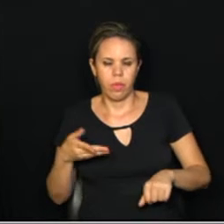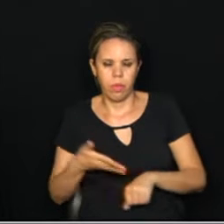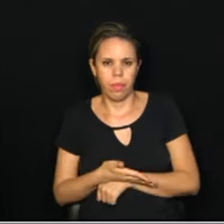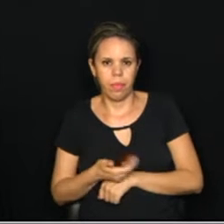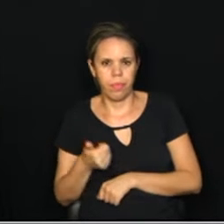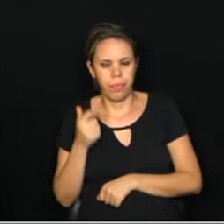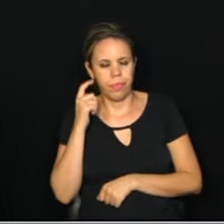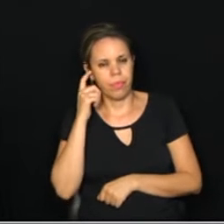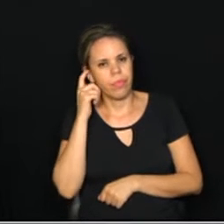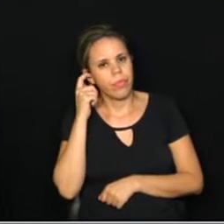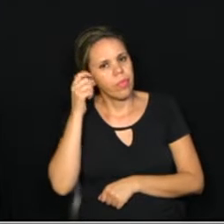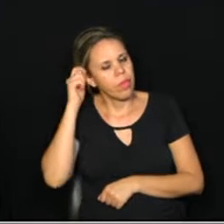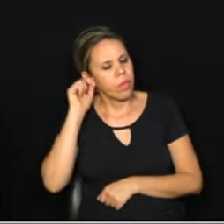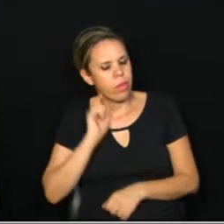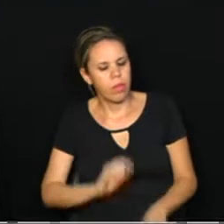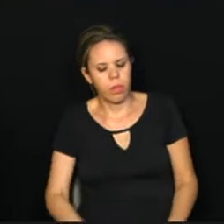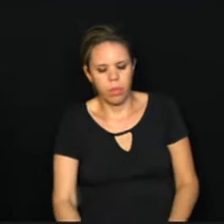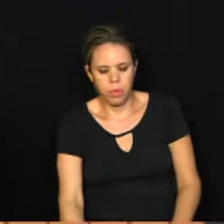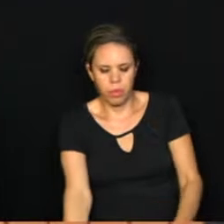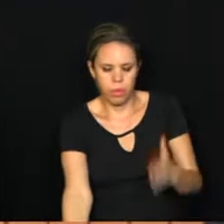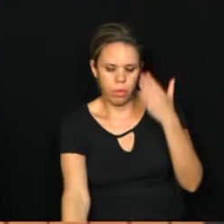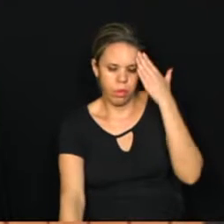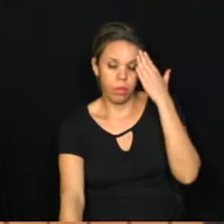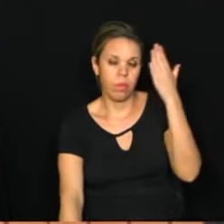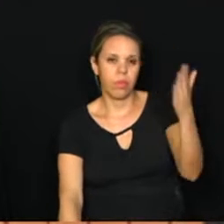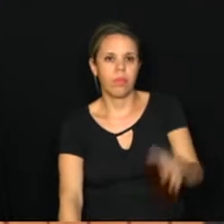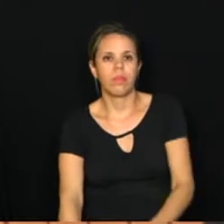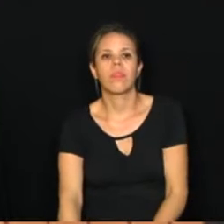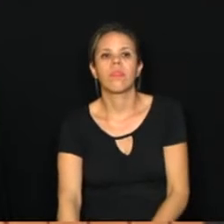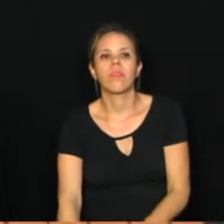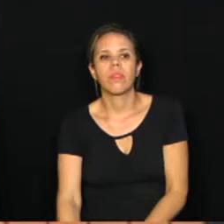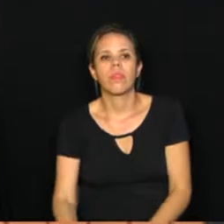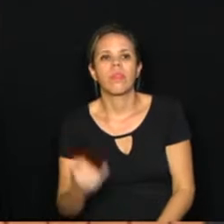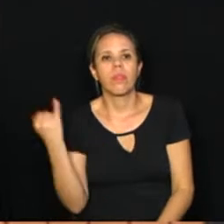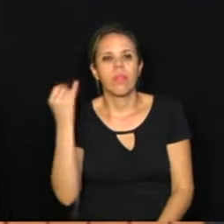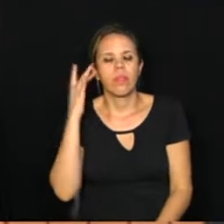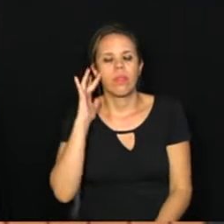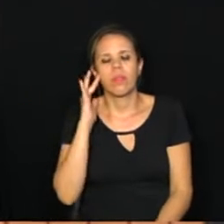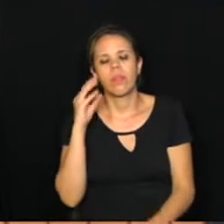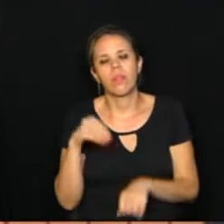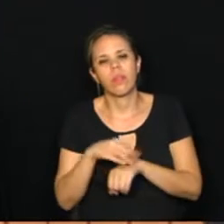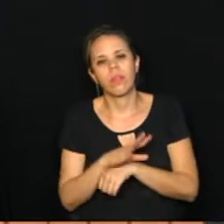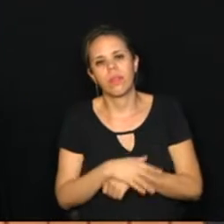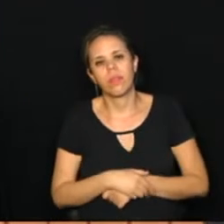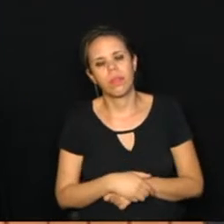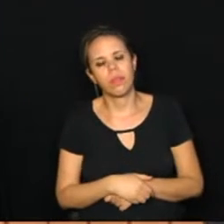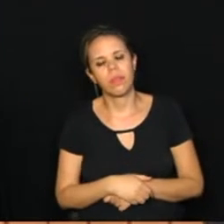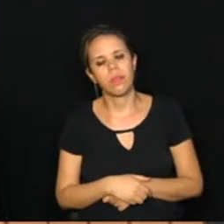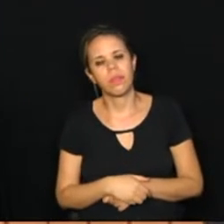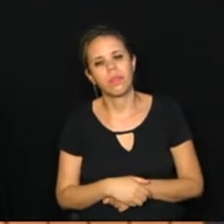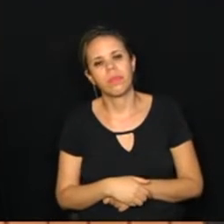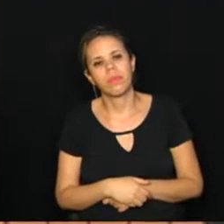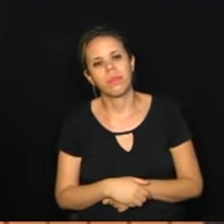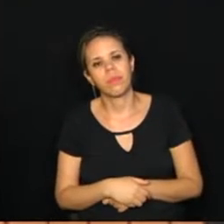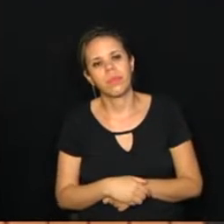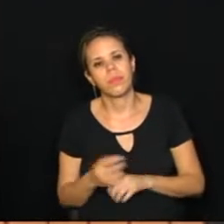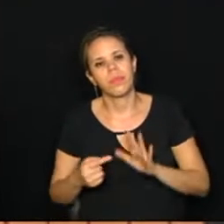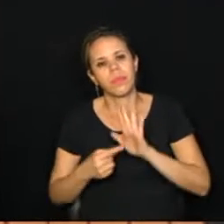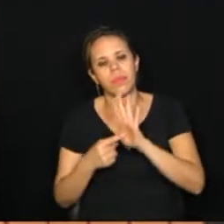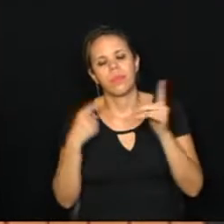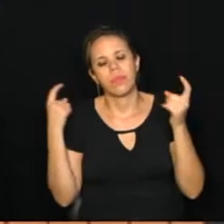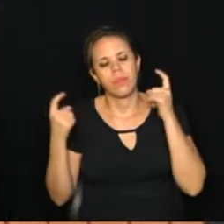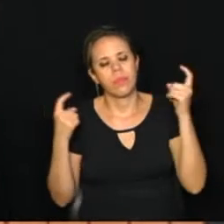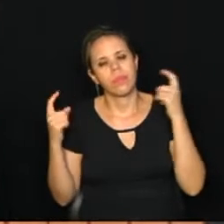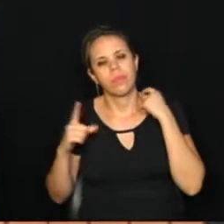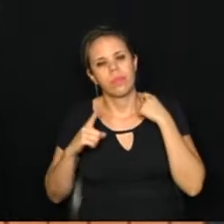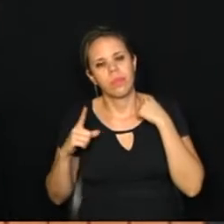bom? Ok. Obrigado, Flávio. Eu acho que já foi importante você passar esse panorama, né? E demonstra a preocupação que a